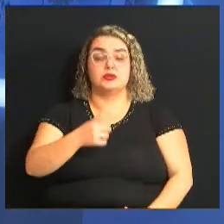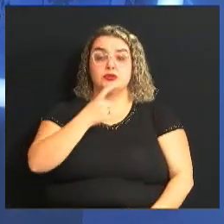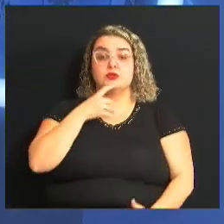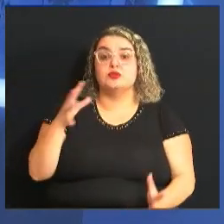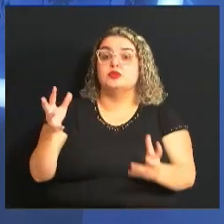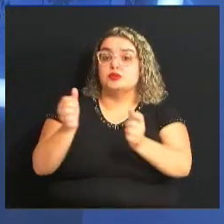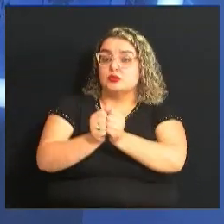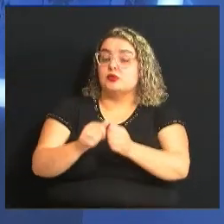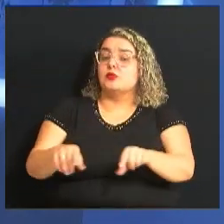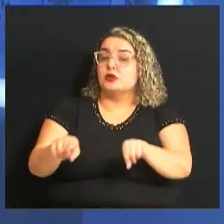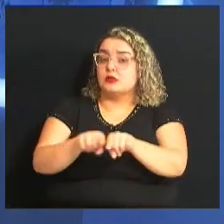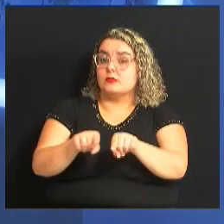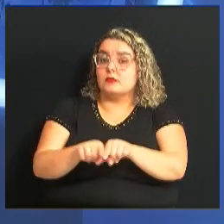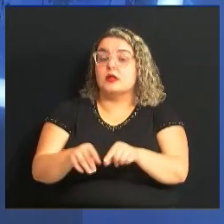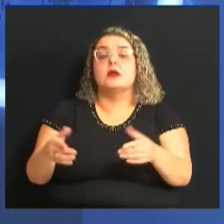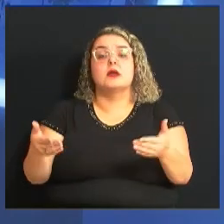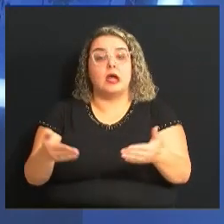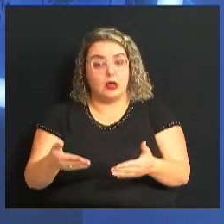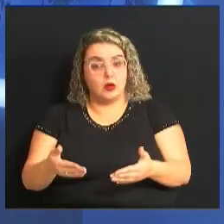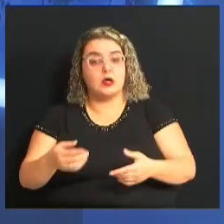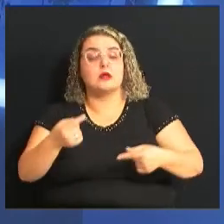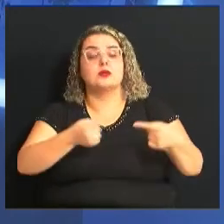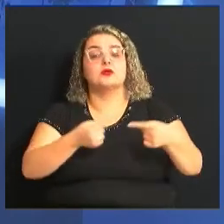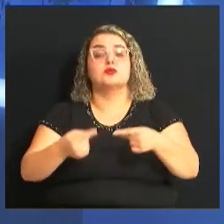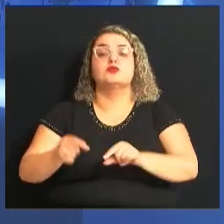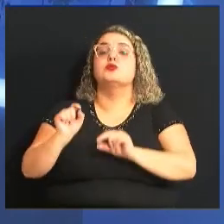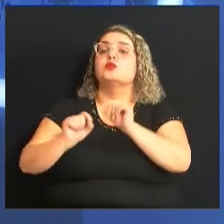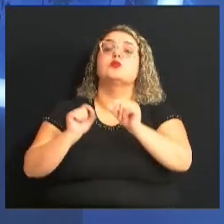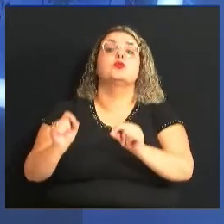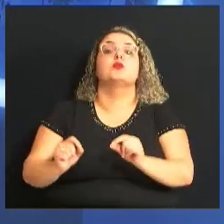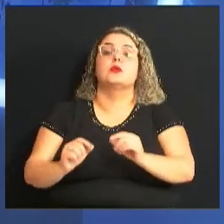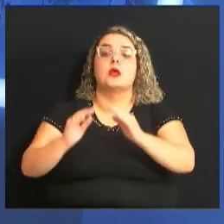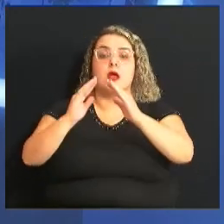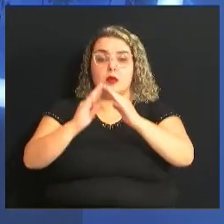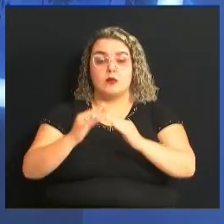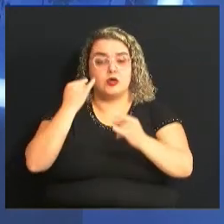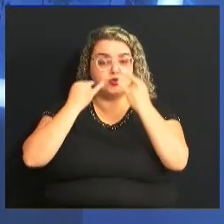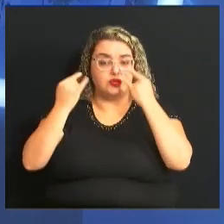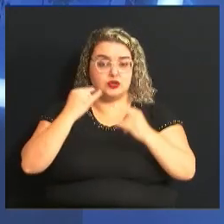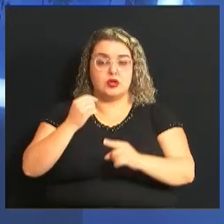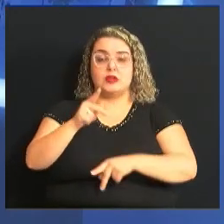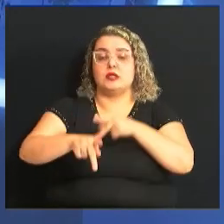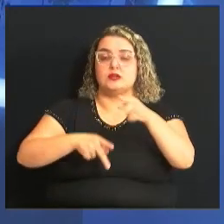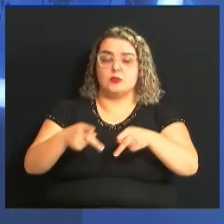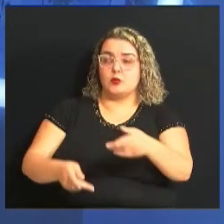reuniu também e dessa vez discutiu a habitação de interesse popular.